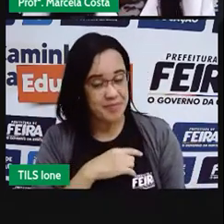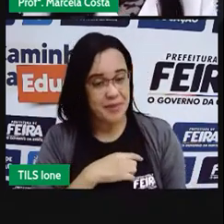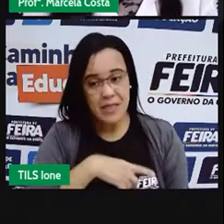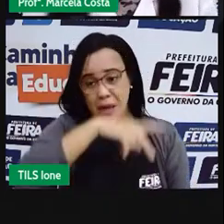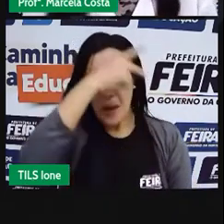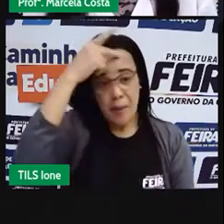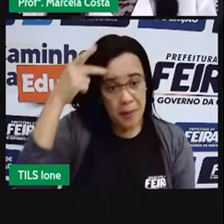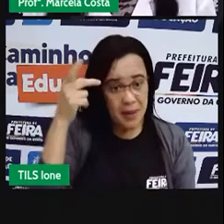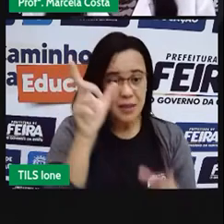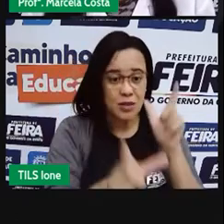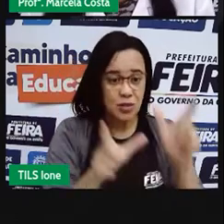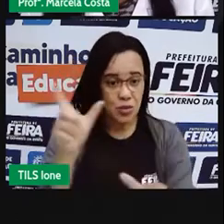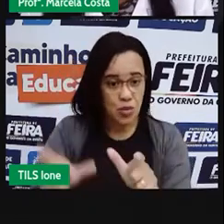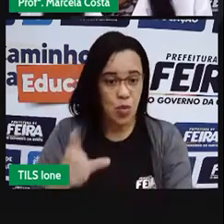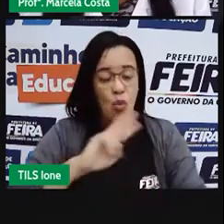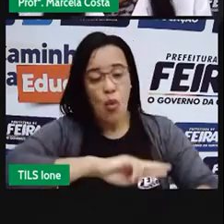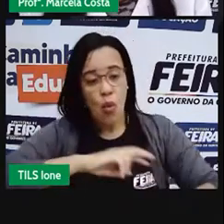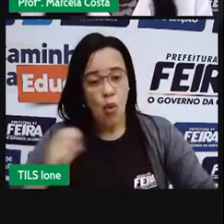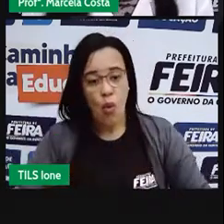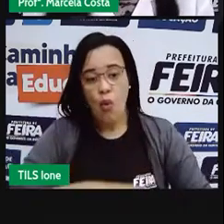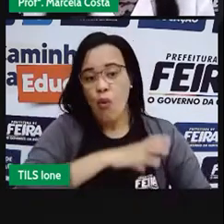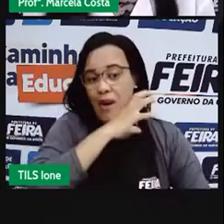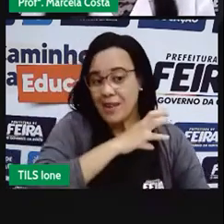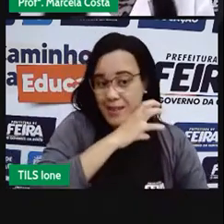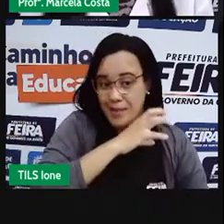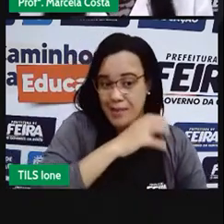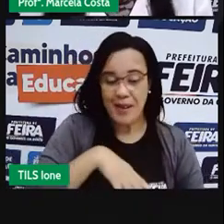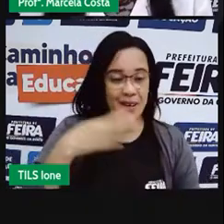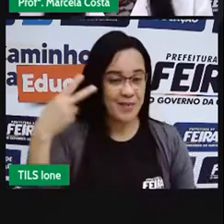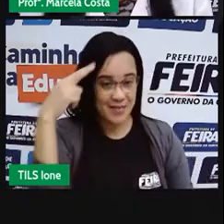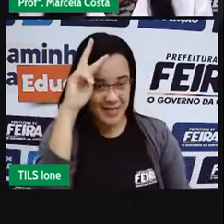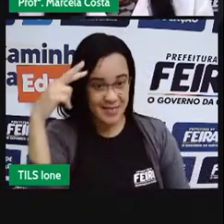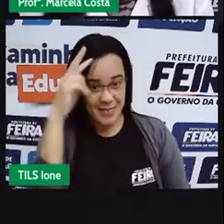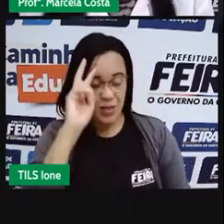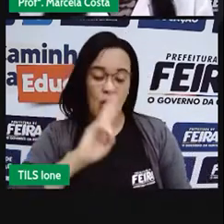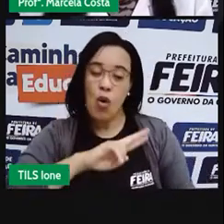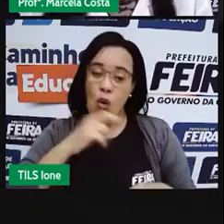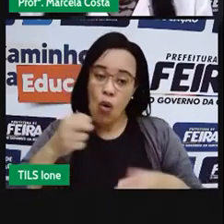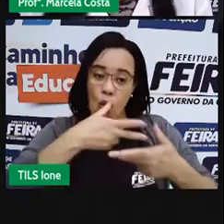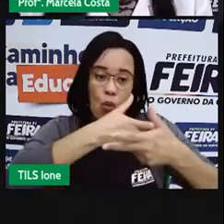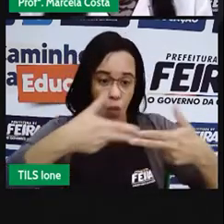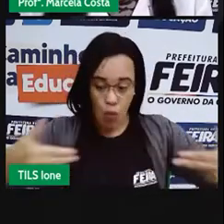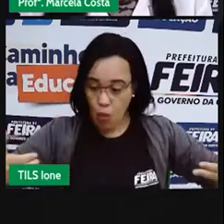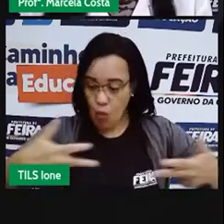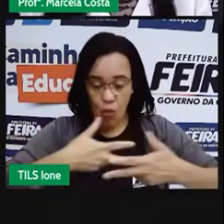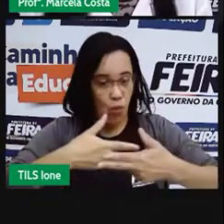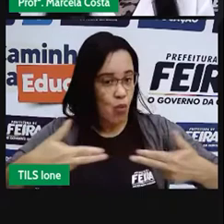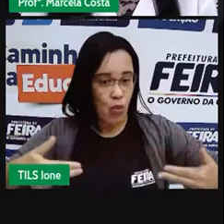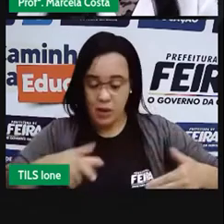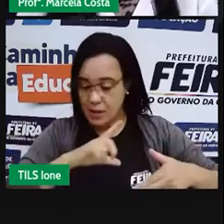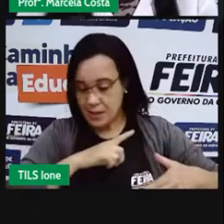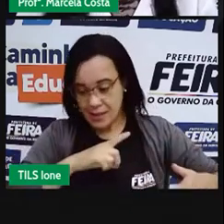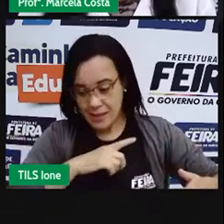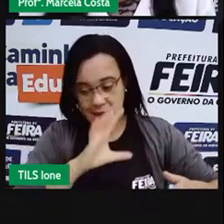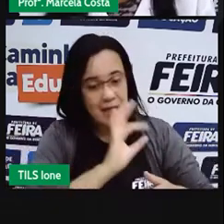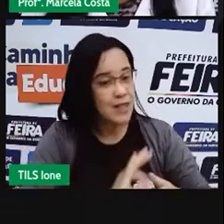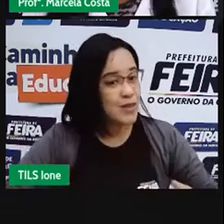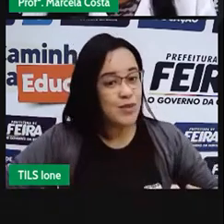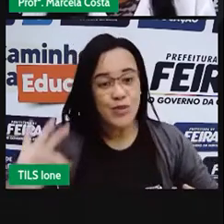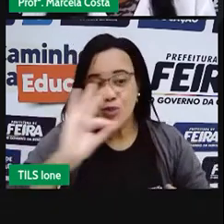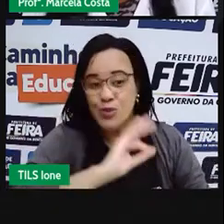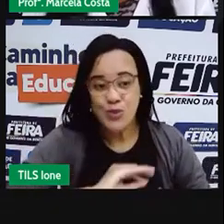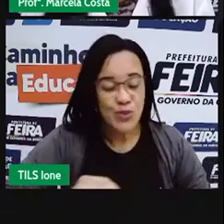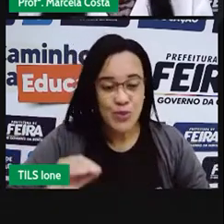pessoas, animais que ganham vida na história, ou objetos falantes. Tudo isso para